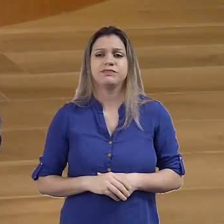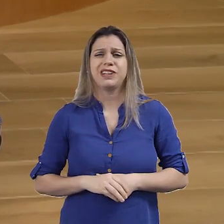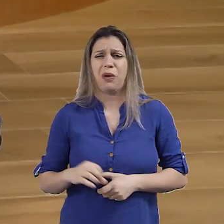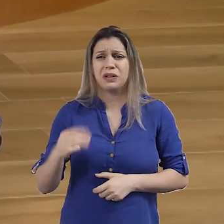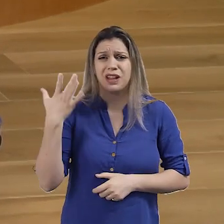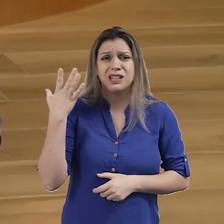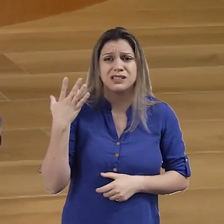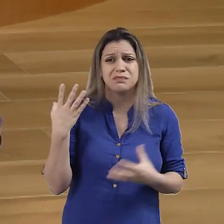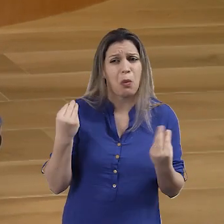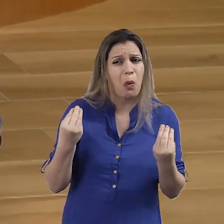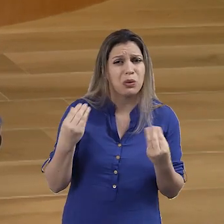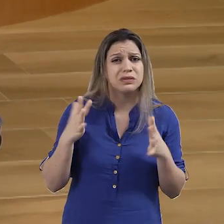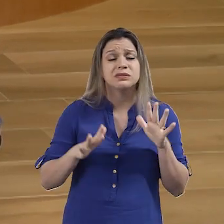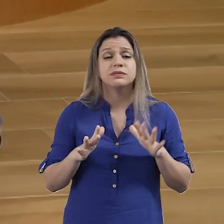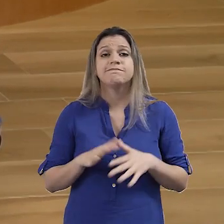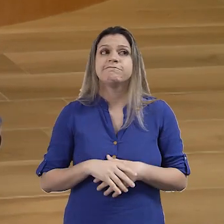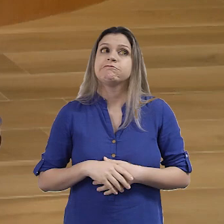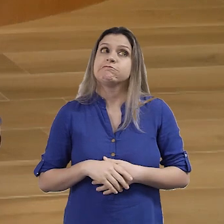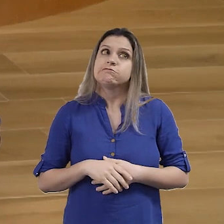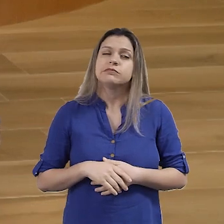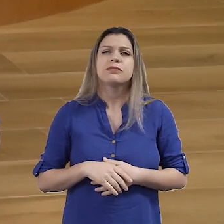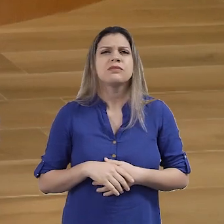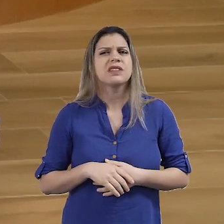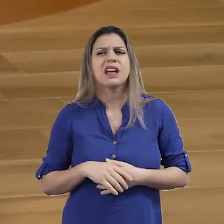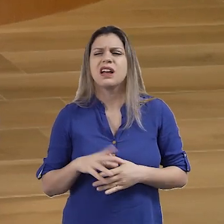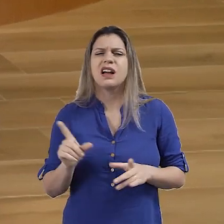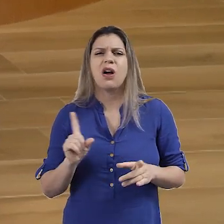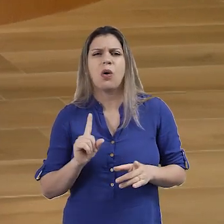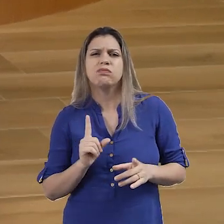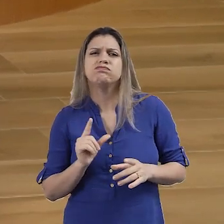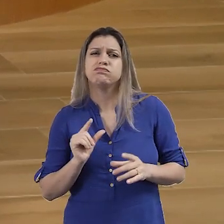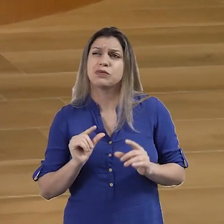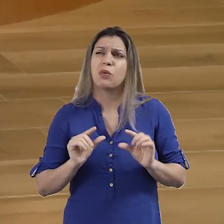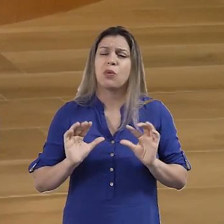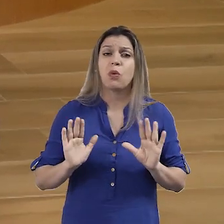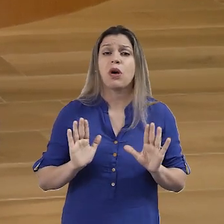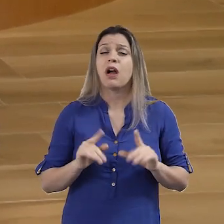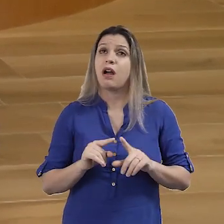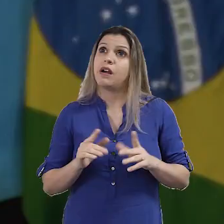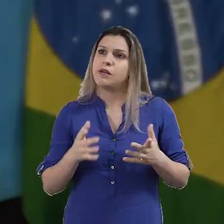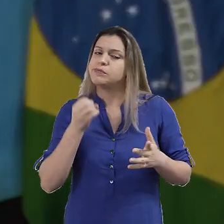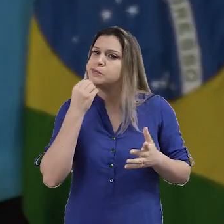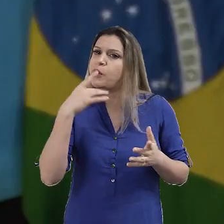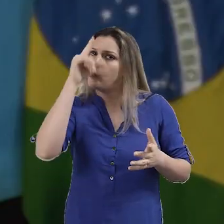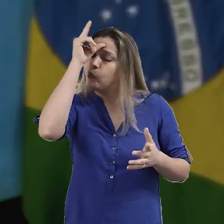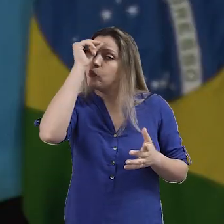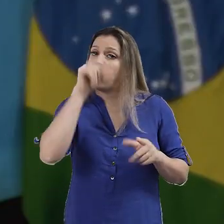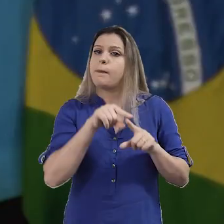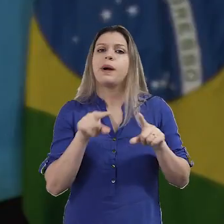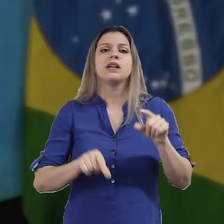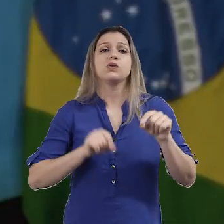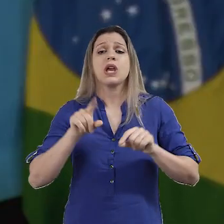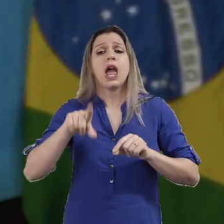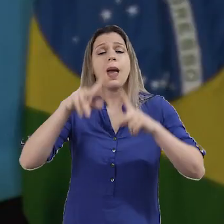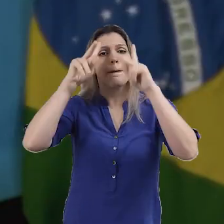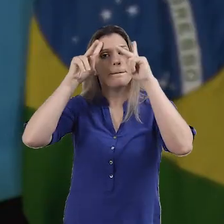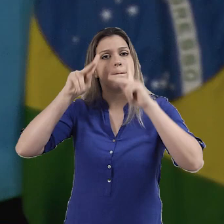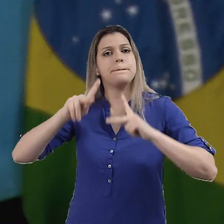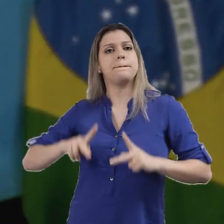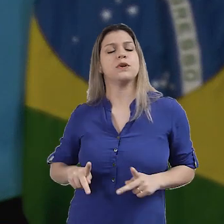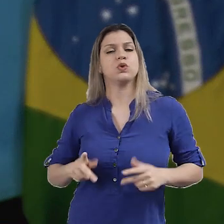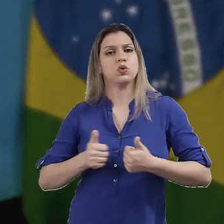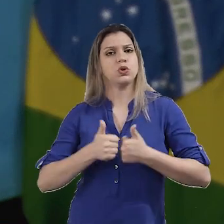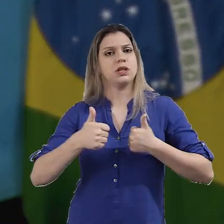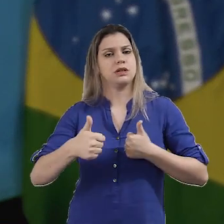Isso é recorrente? Olha, nós não temos tantos casos, ainda bem, mas eu acho que isso decorre da postura